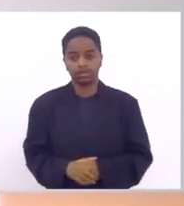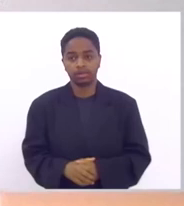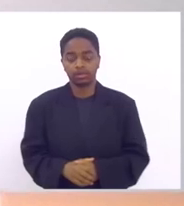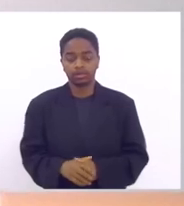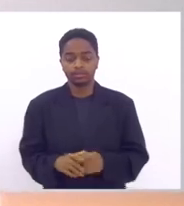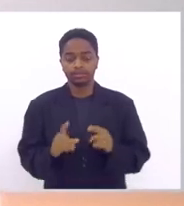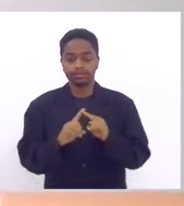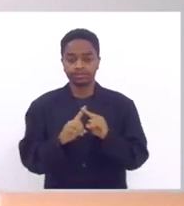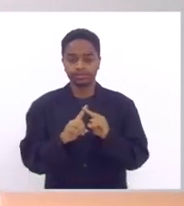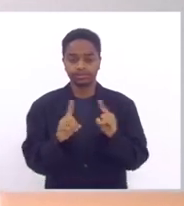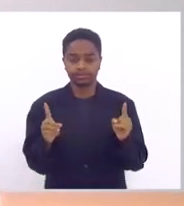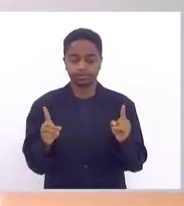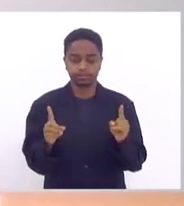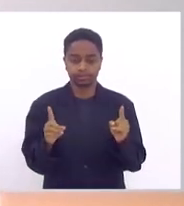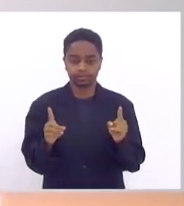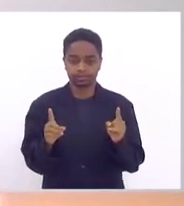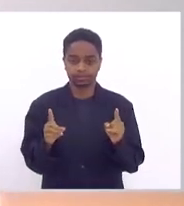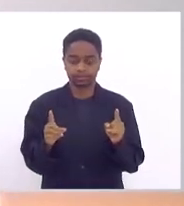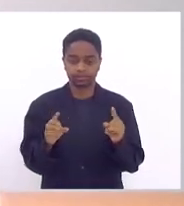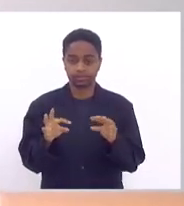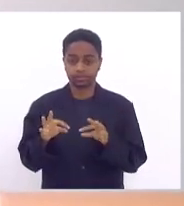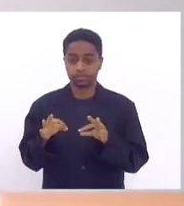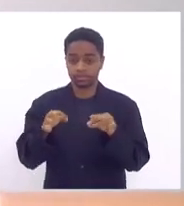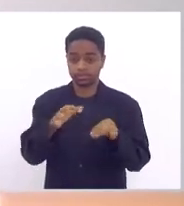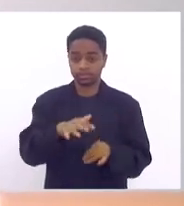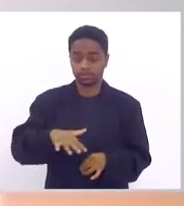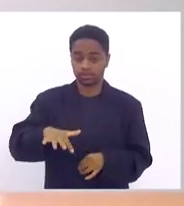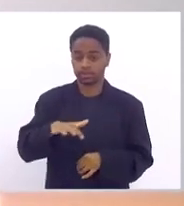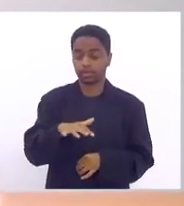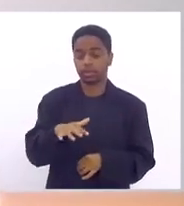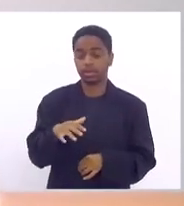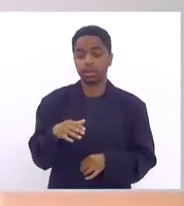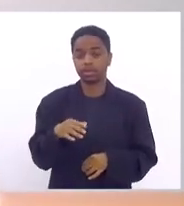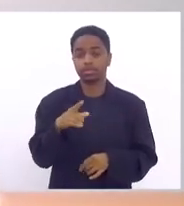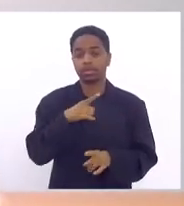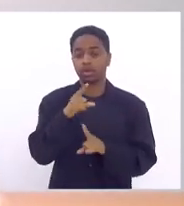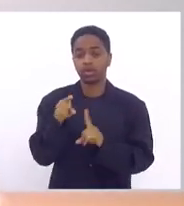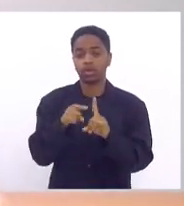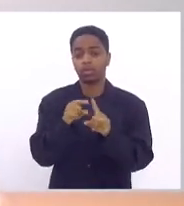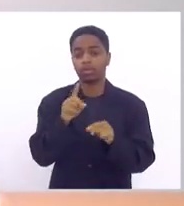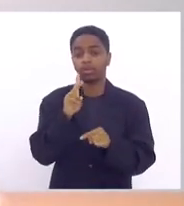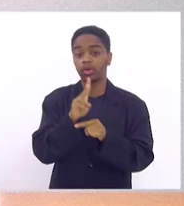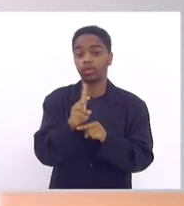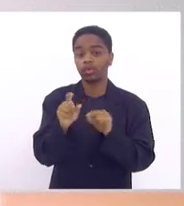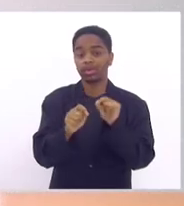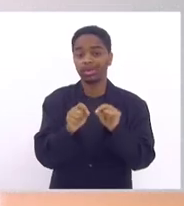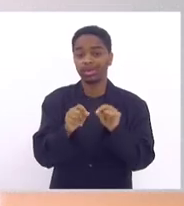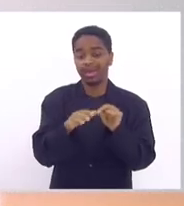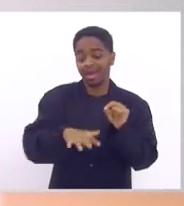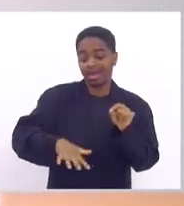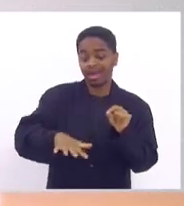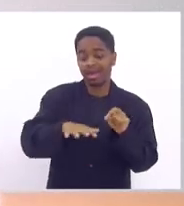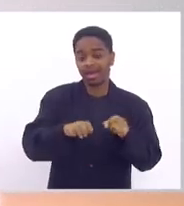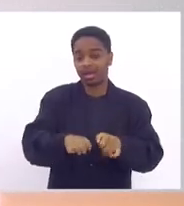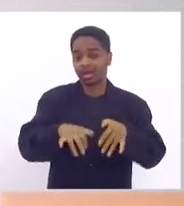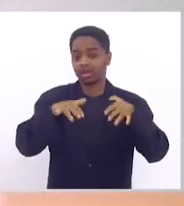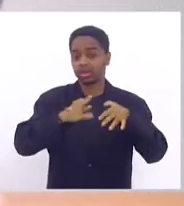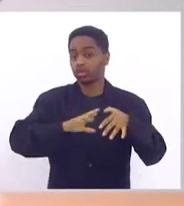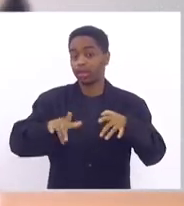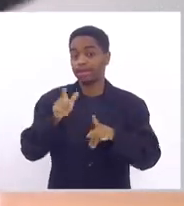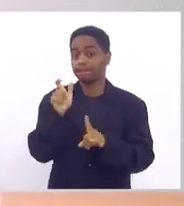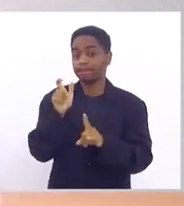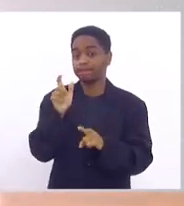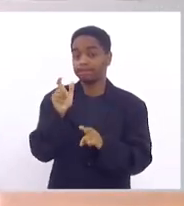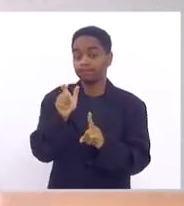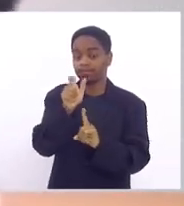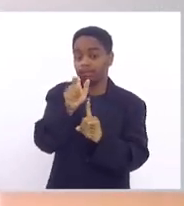imunidade que que se tem ela Visa proteger como eu sempre digo o Parlamento e nunca o parlamentar porque o parlamentar não tem